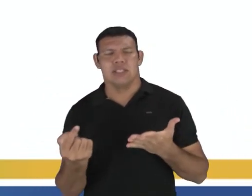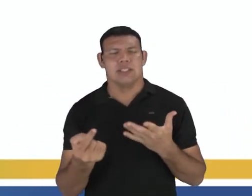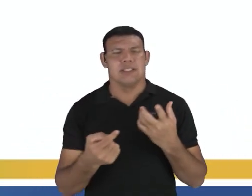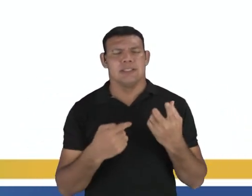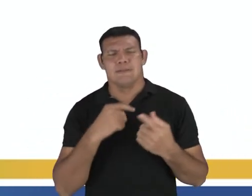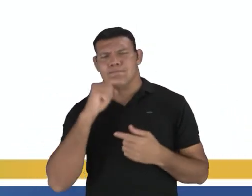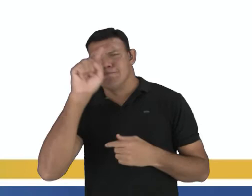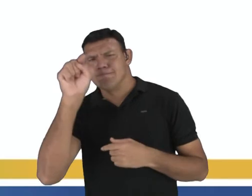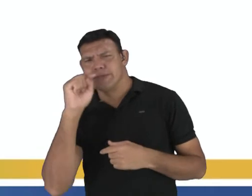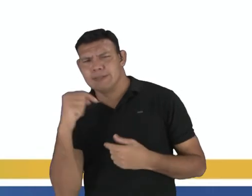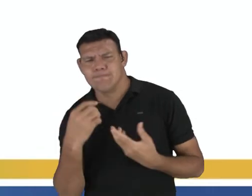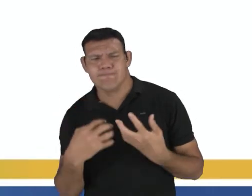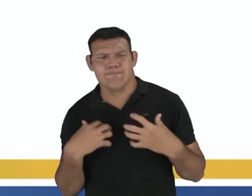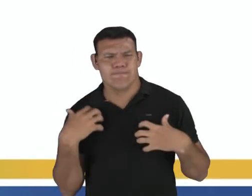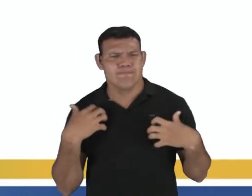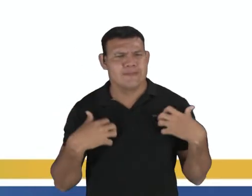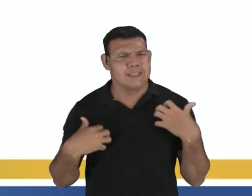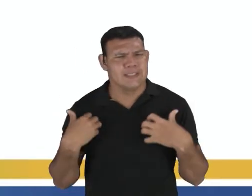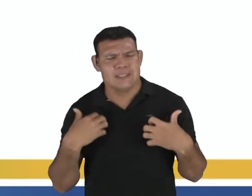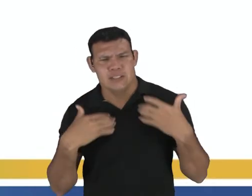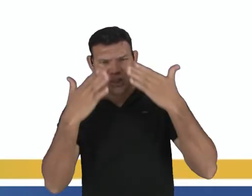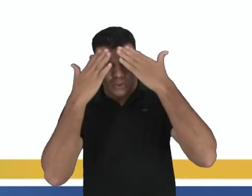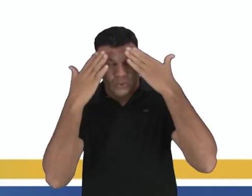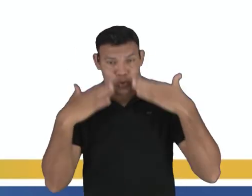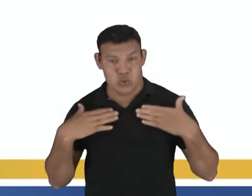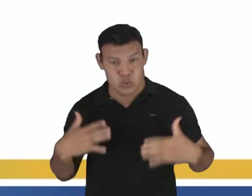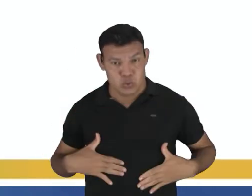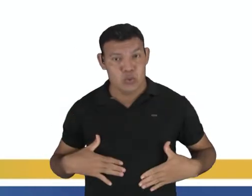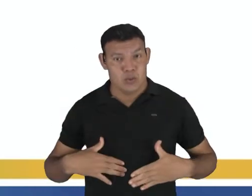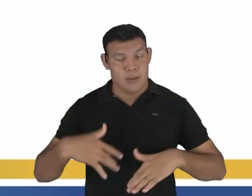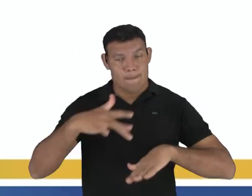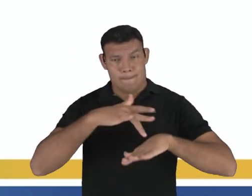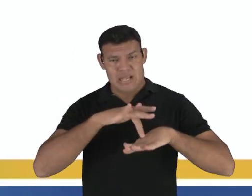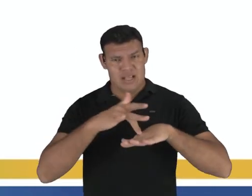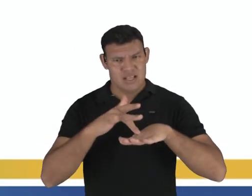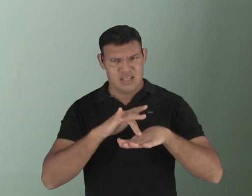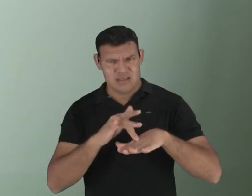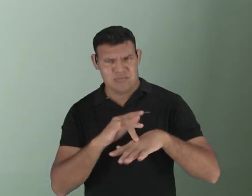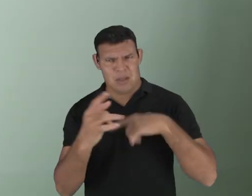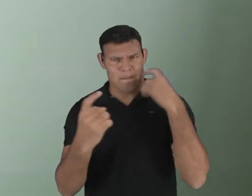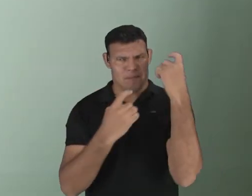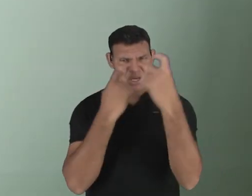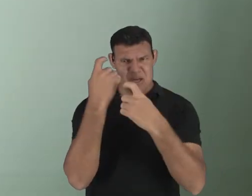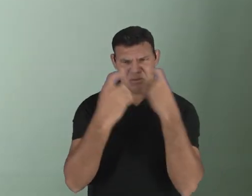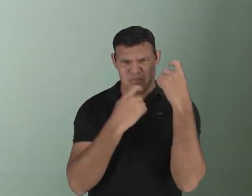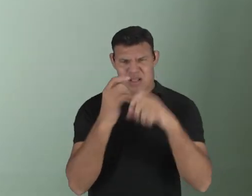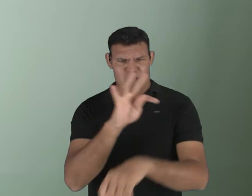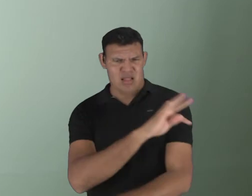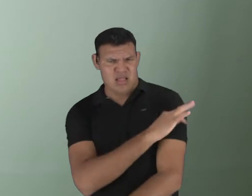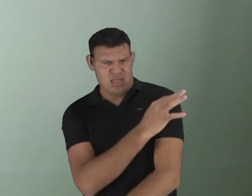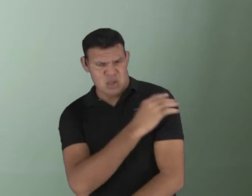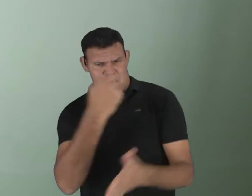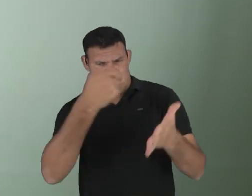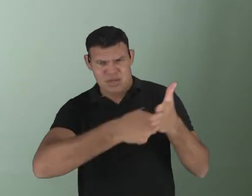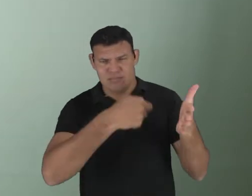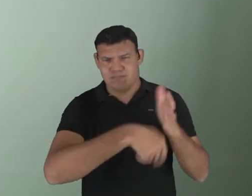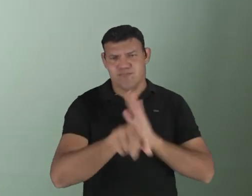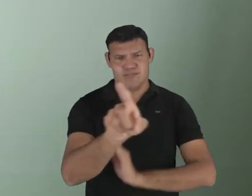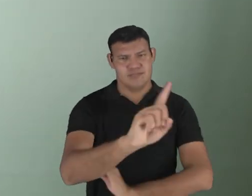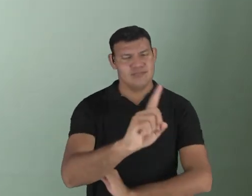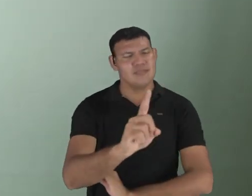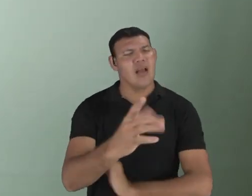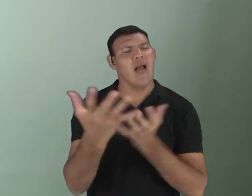gente algumas inquietações e experimentações do corpo do bailarino. O bailarino, ele não está mais preocupado com